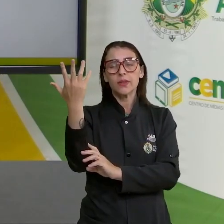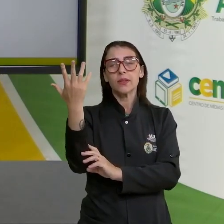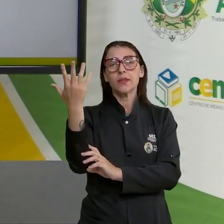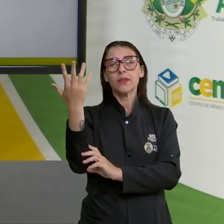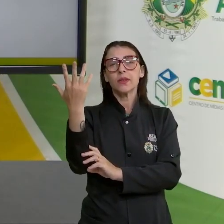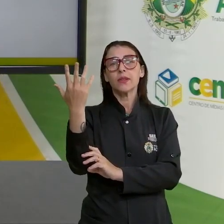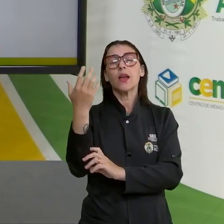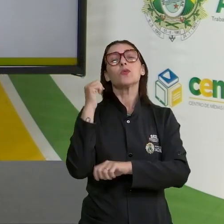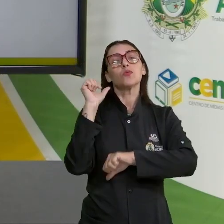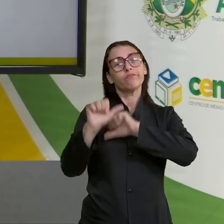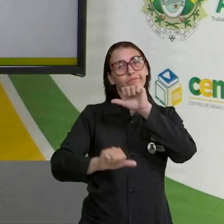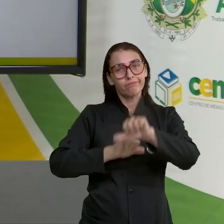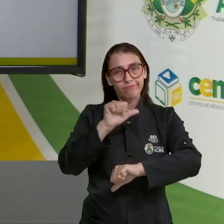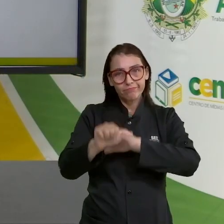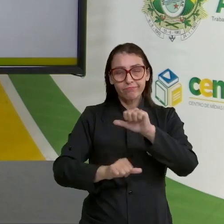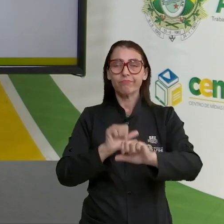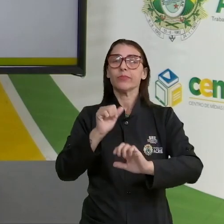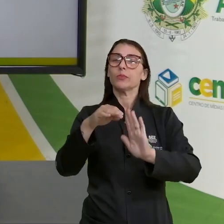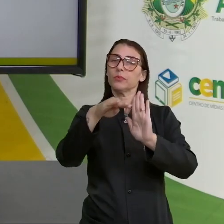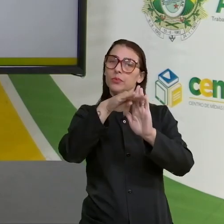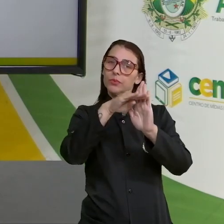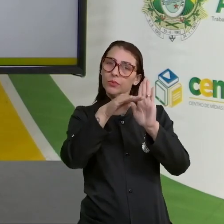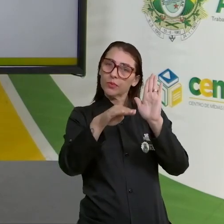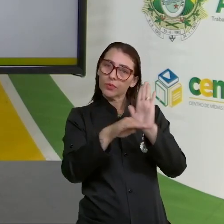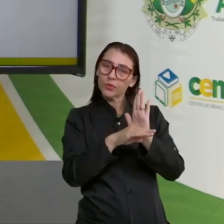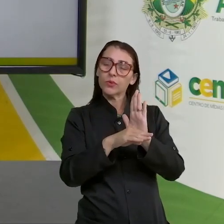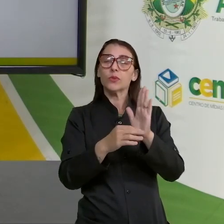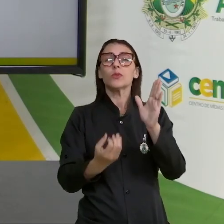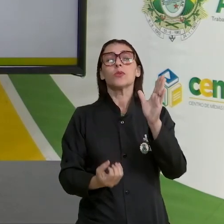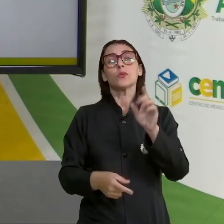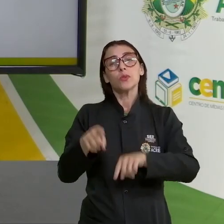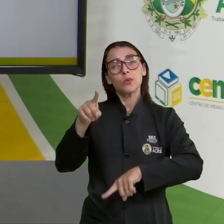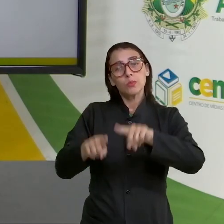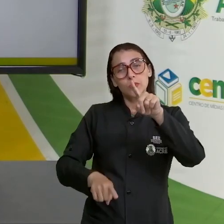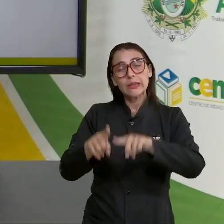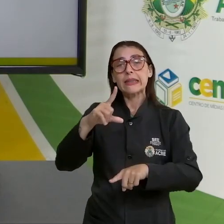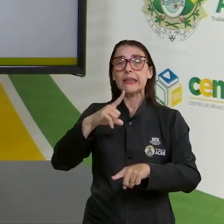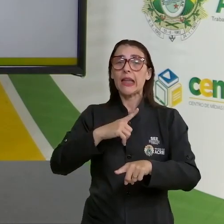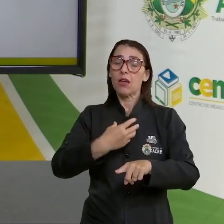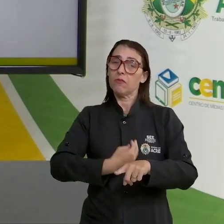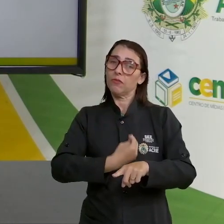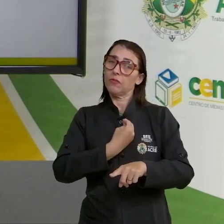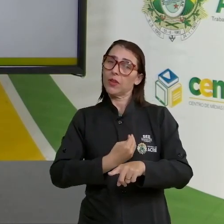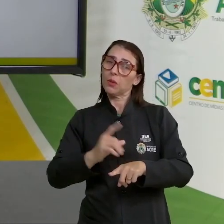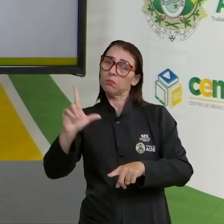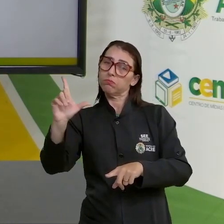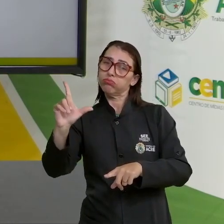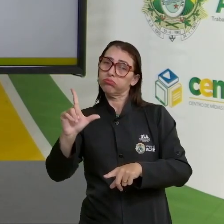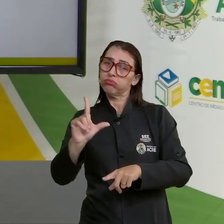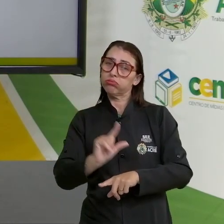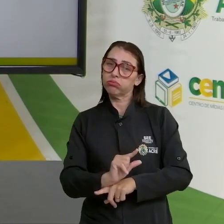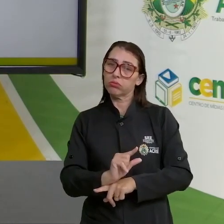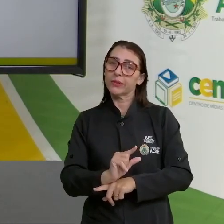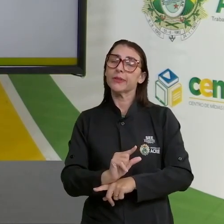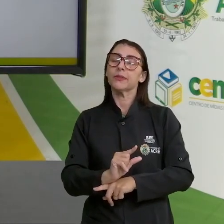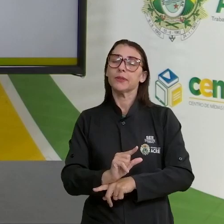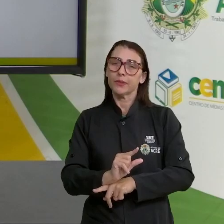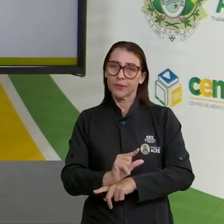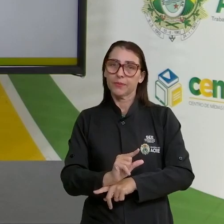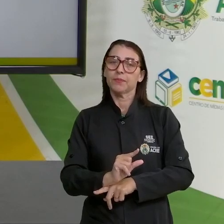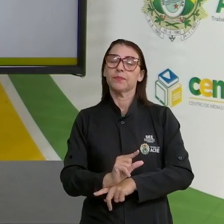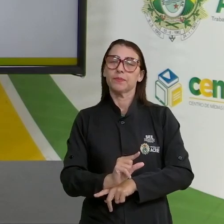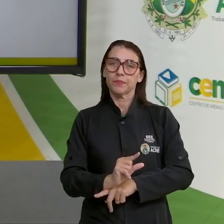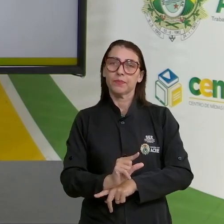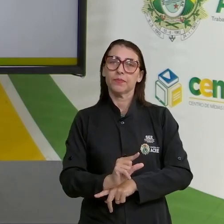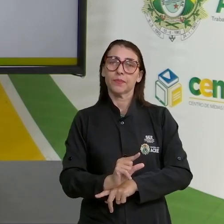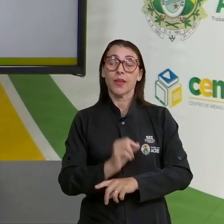gente chama de obsolescência programada. Os produtos passam a ter a vida útil cada vez mais reduzida. Ou